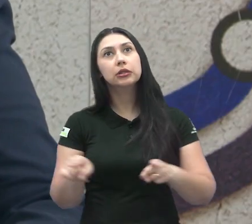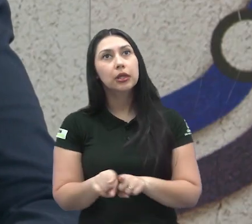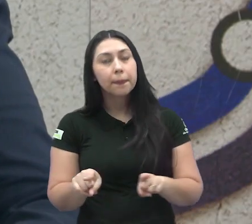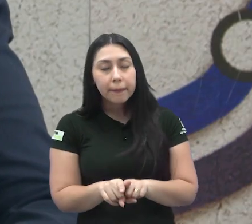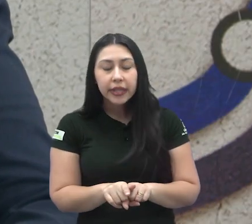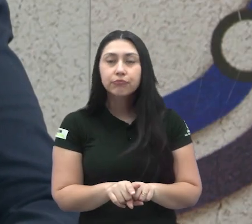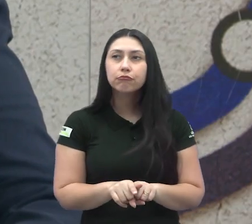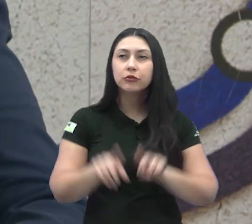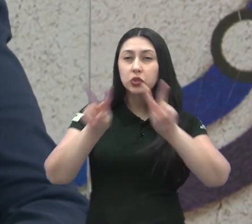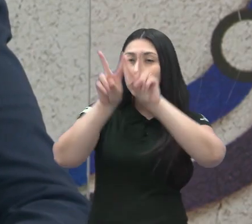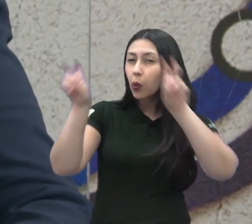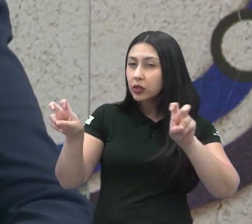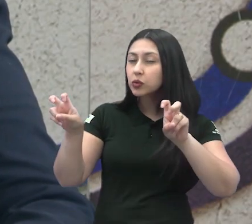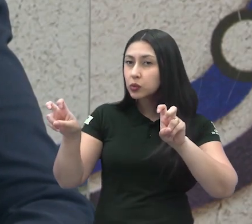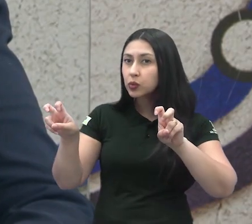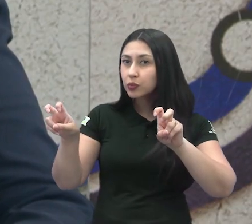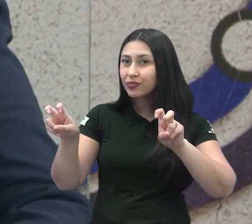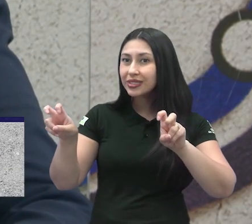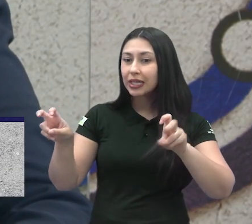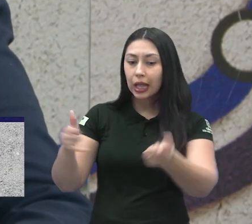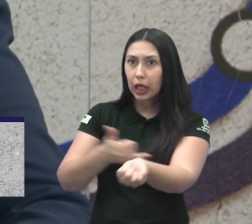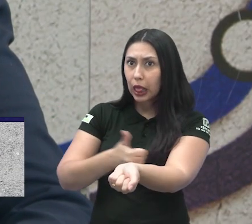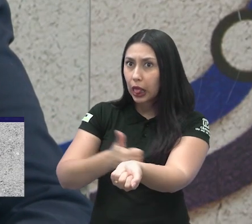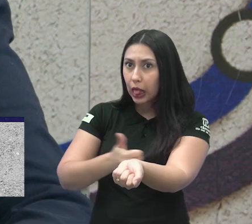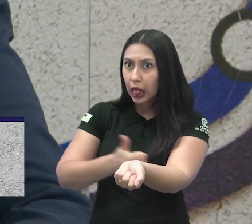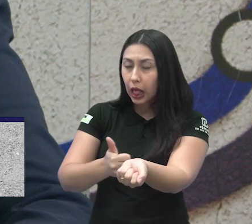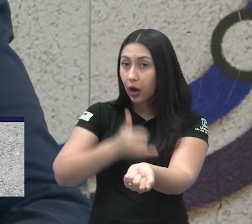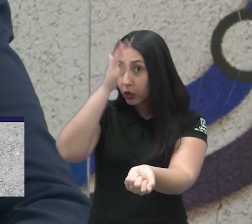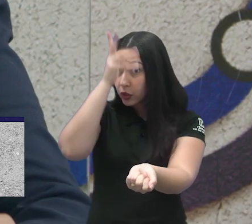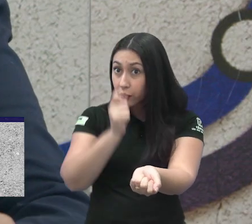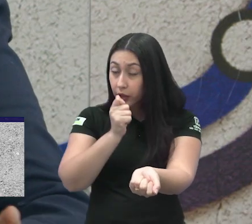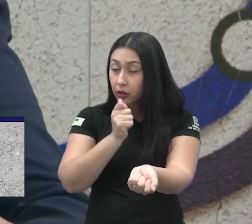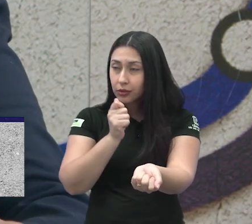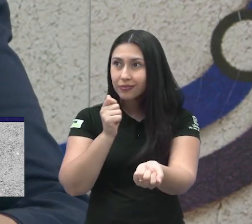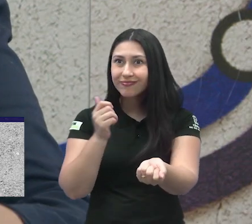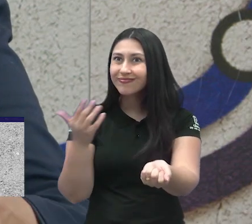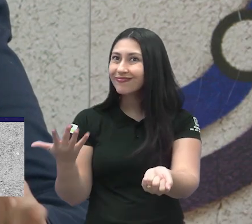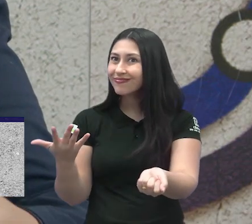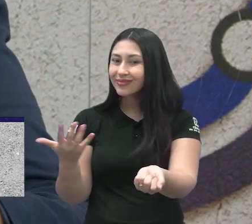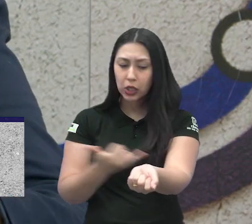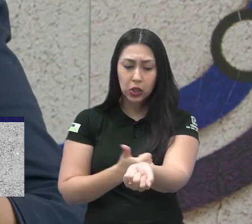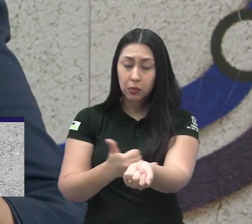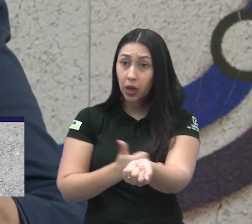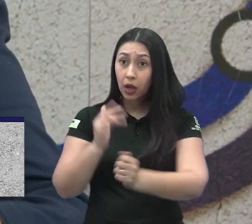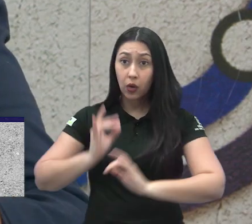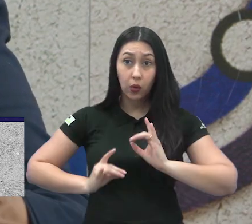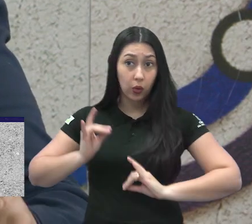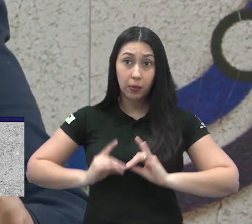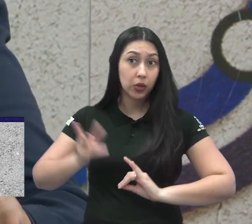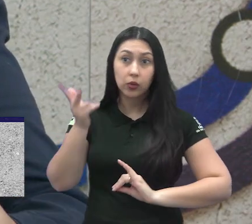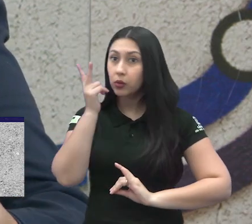Inclusive, essa questão do colesterol no frango, o colesterol é o hormônio natural da